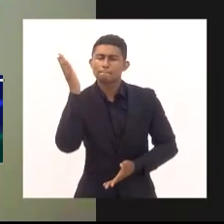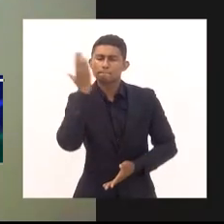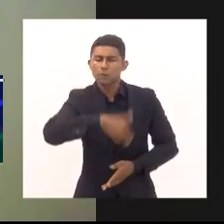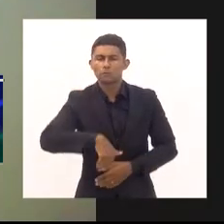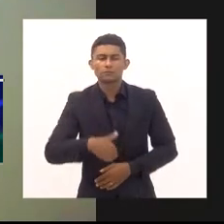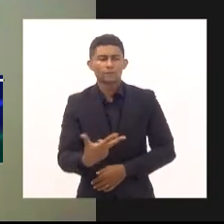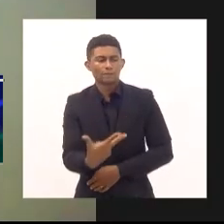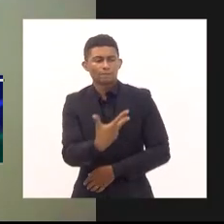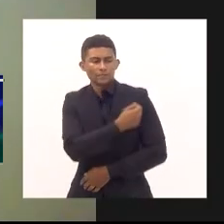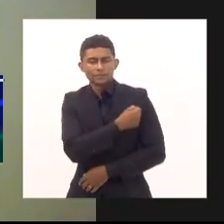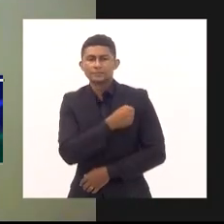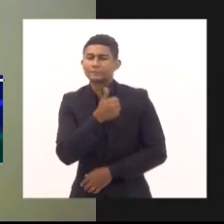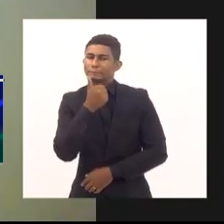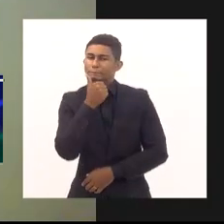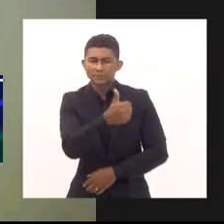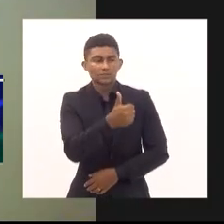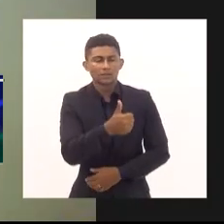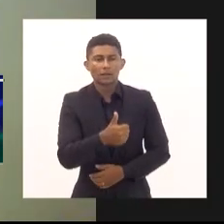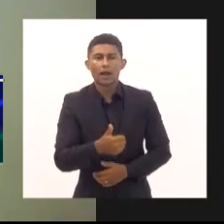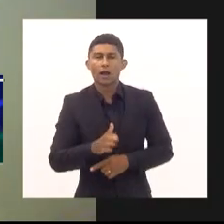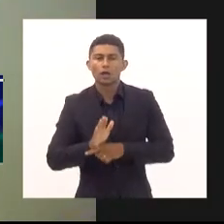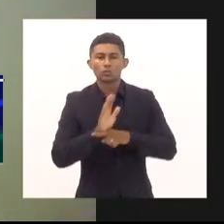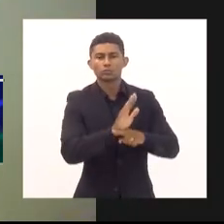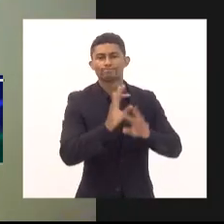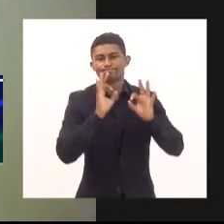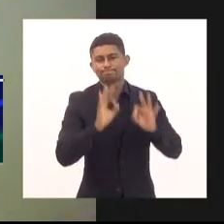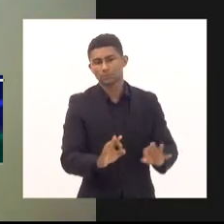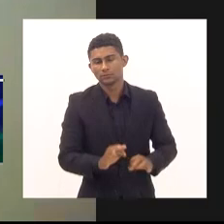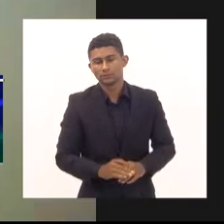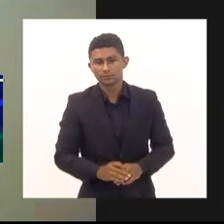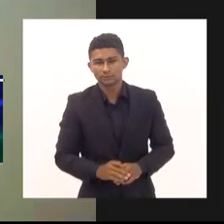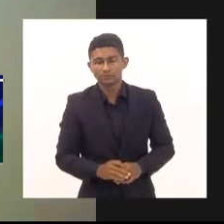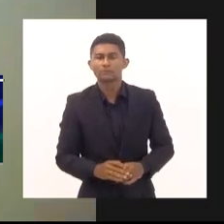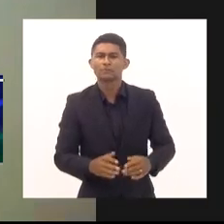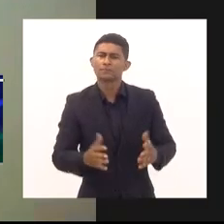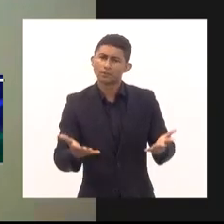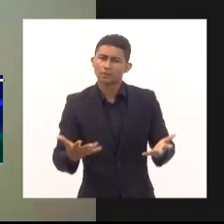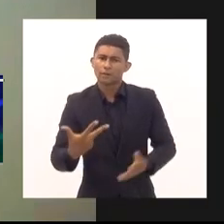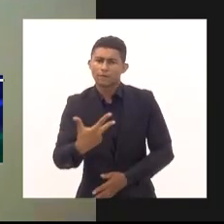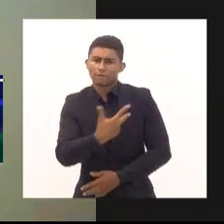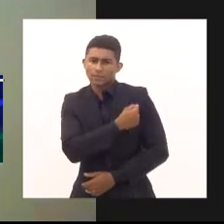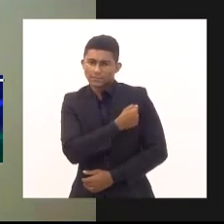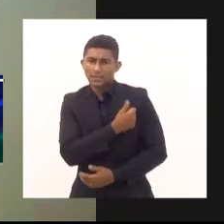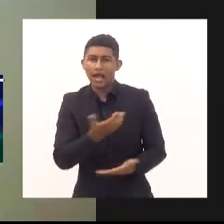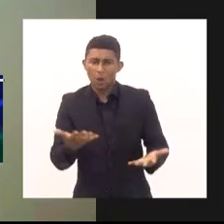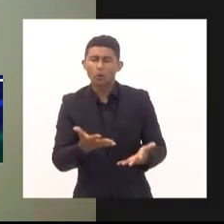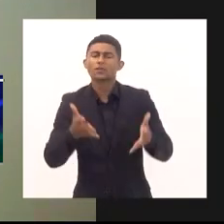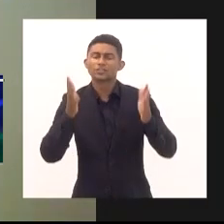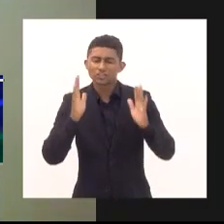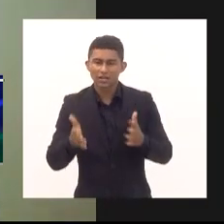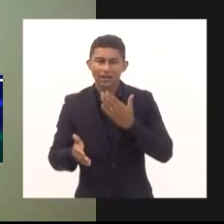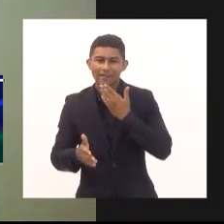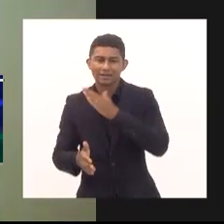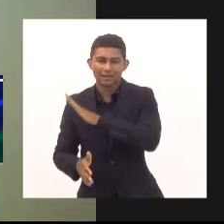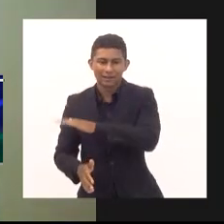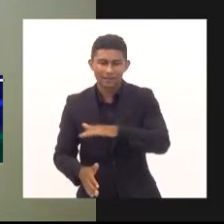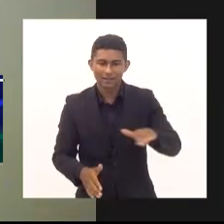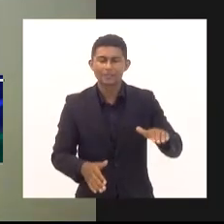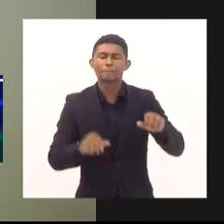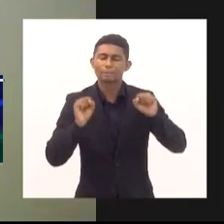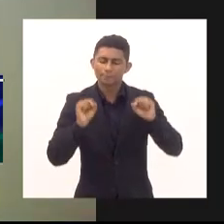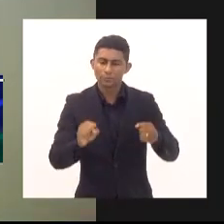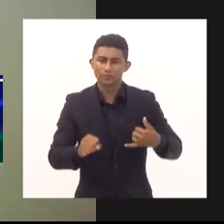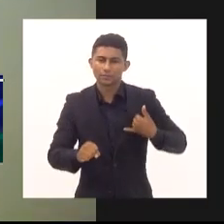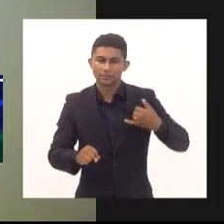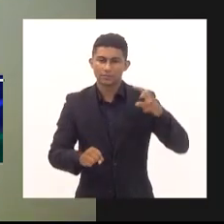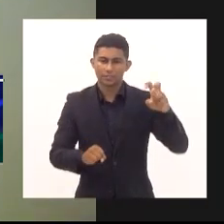da vacinação, e hoje a vacinação, né, já alcança aí as crianças, também as crianças entre